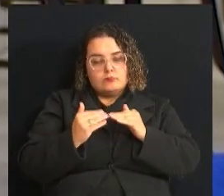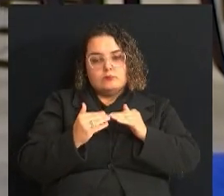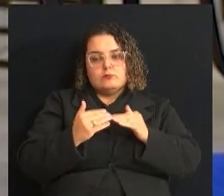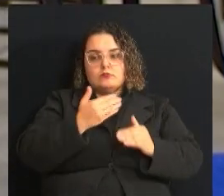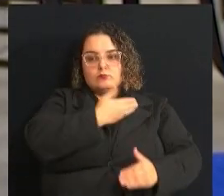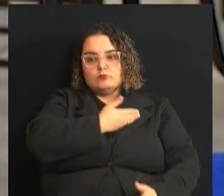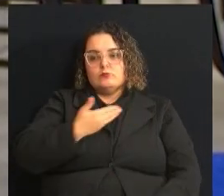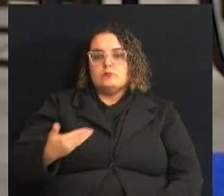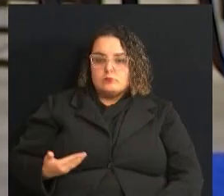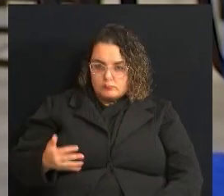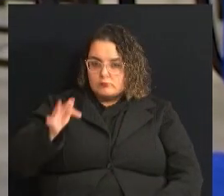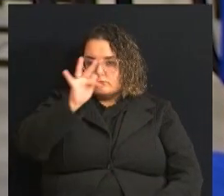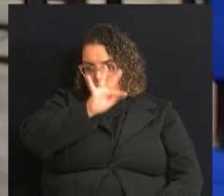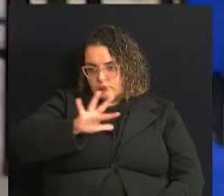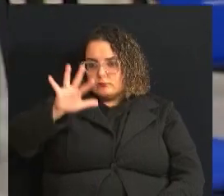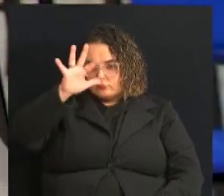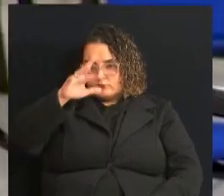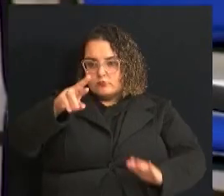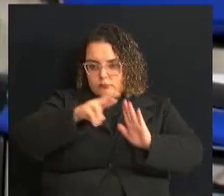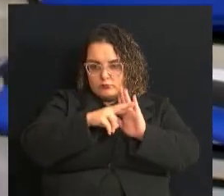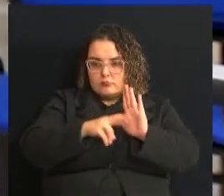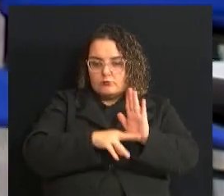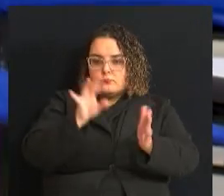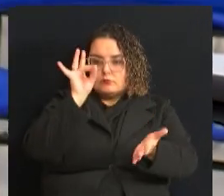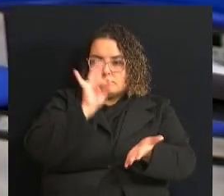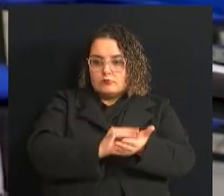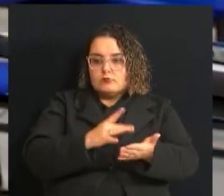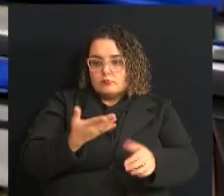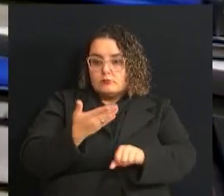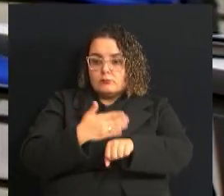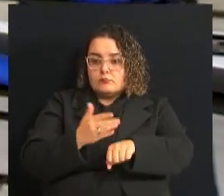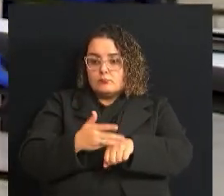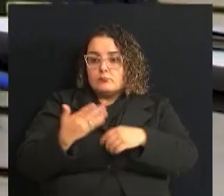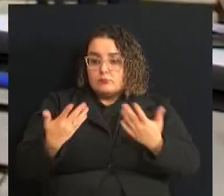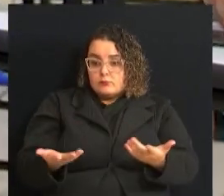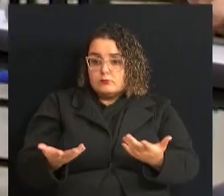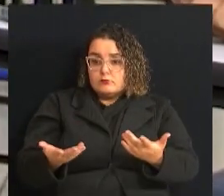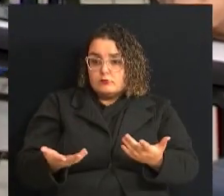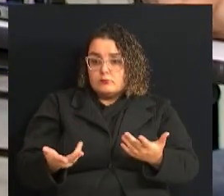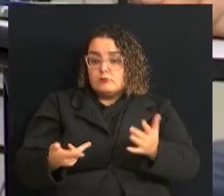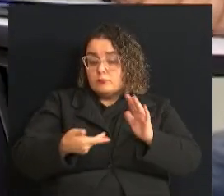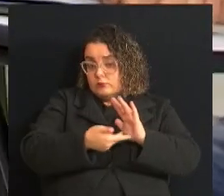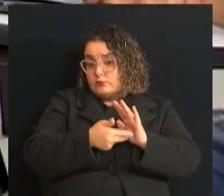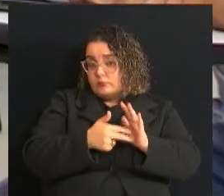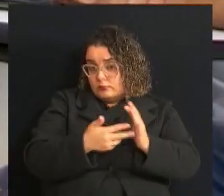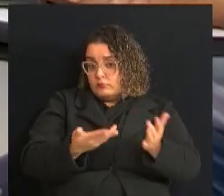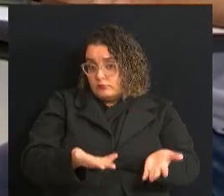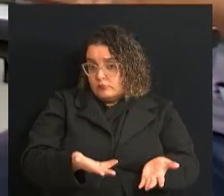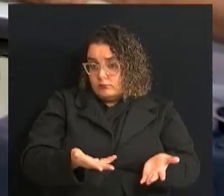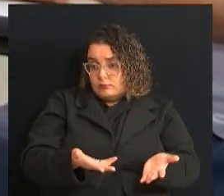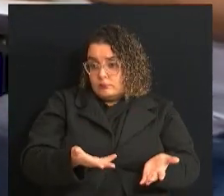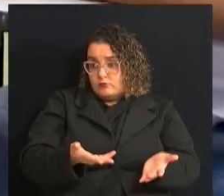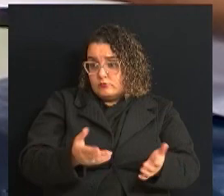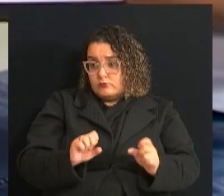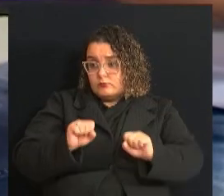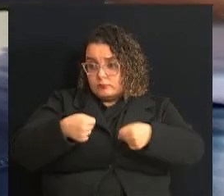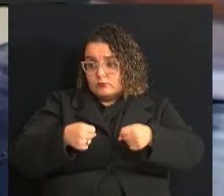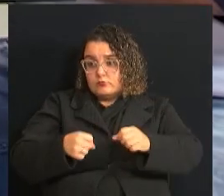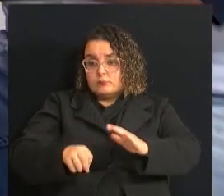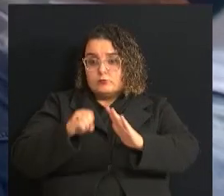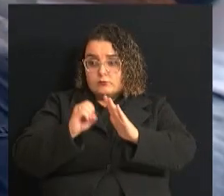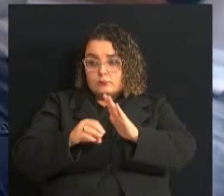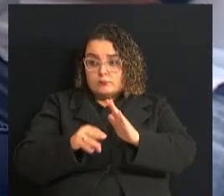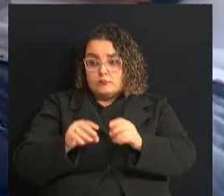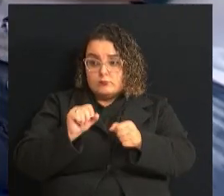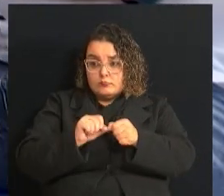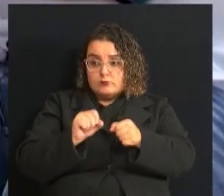fazer valer a regulamentação dessa prática. Né? E, nesse sentido, a defesa da educação domiciliar tem sido feita